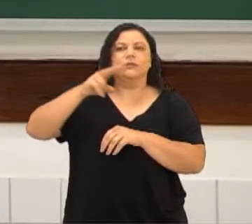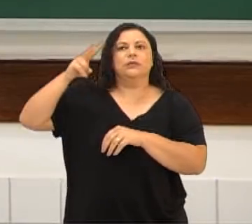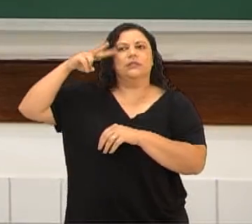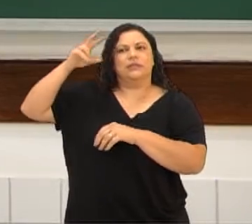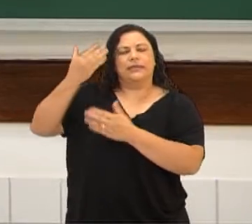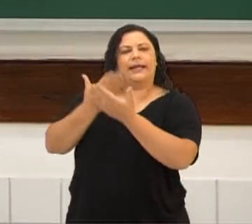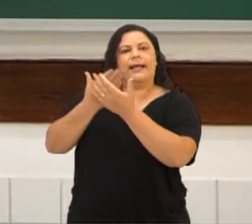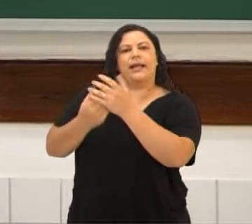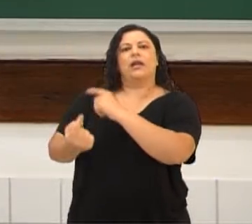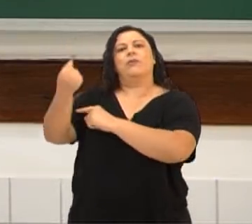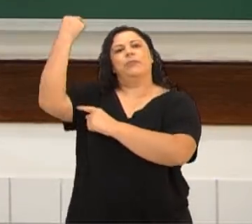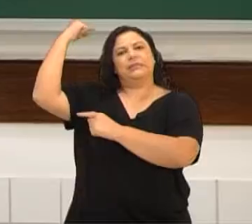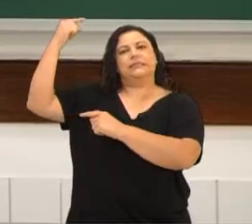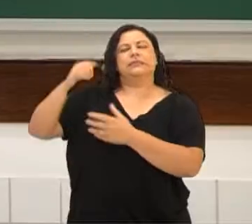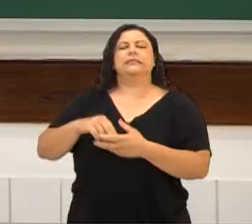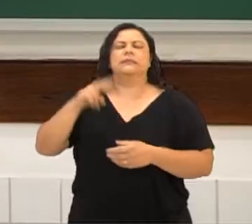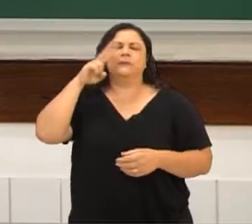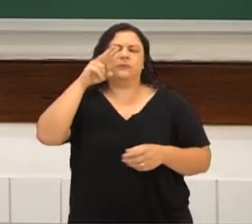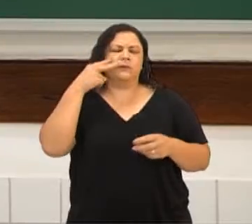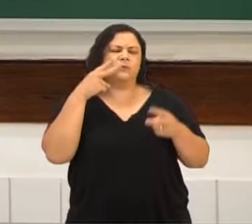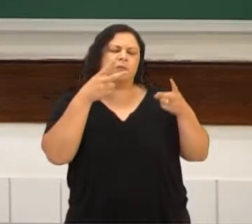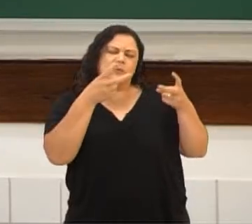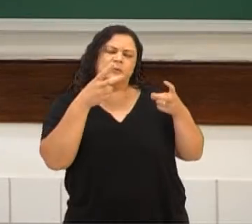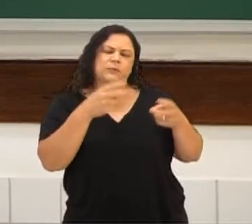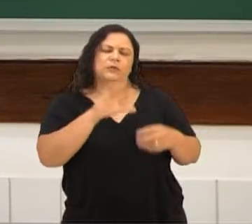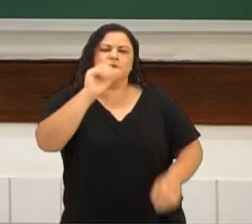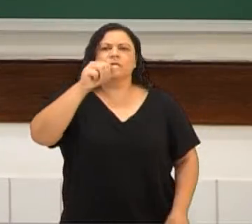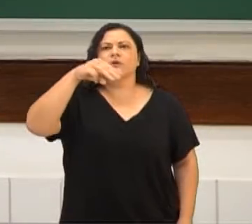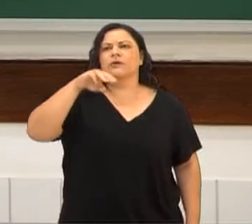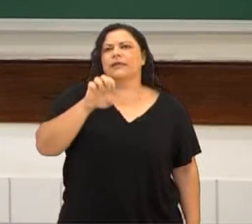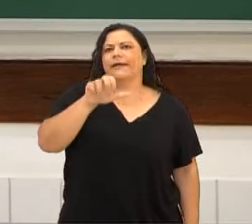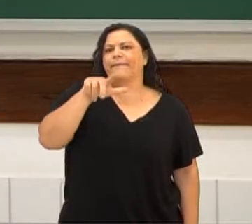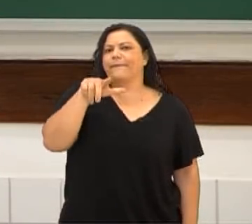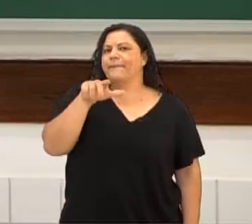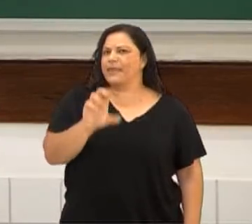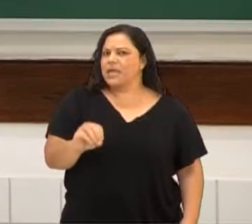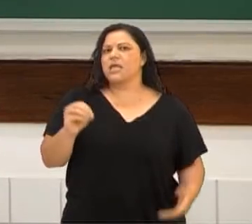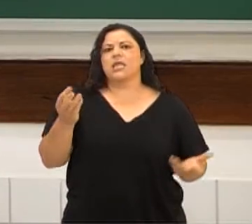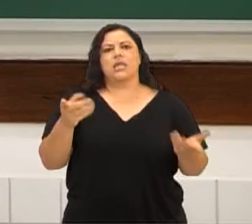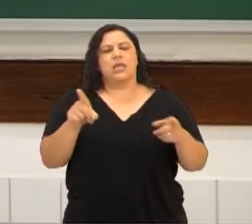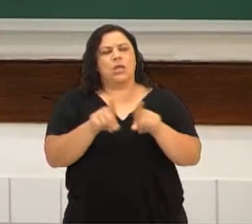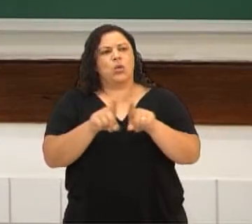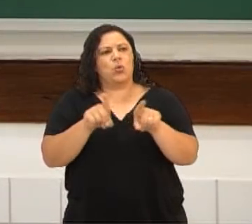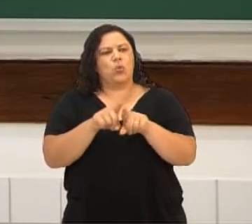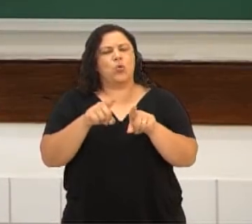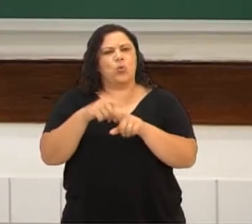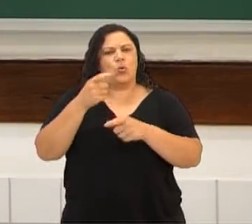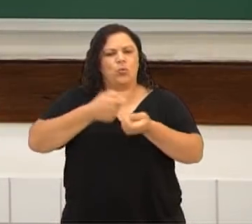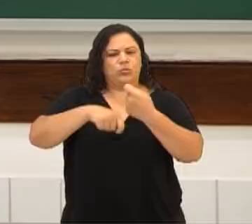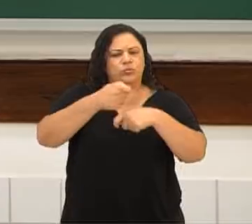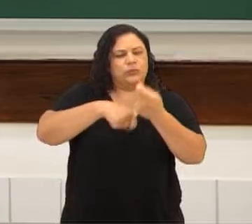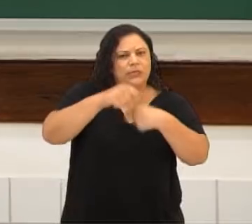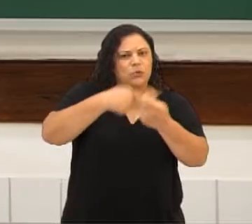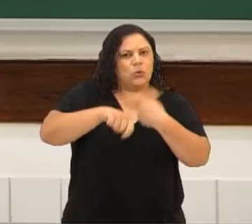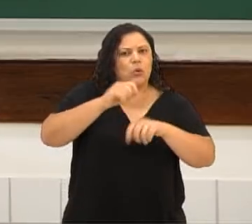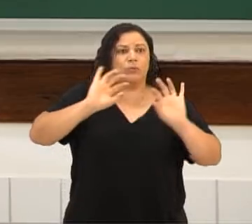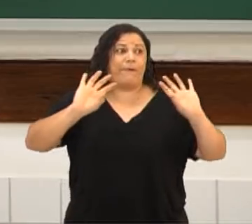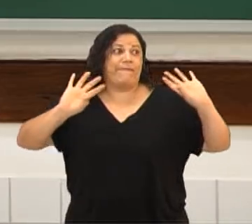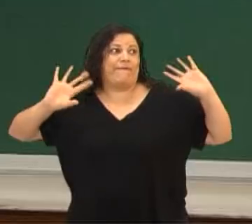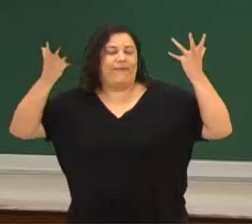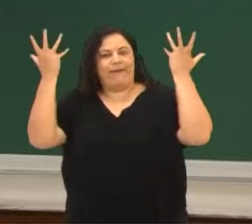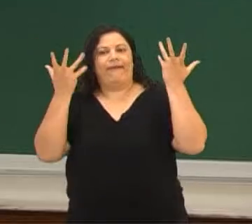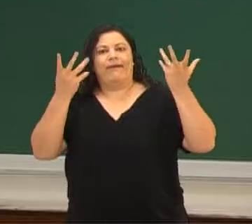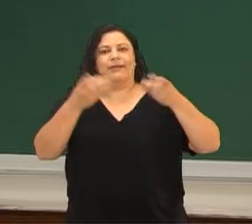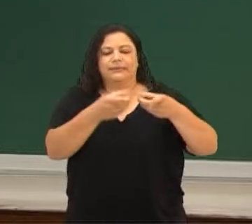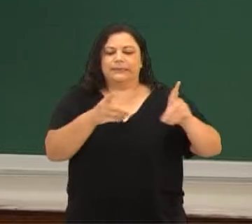Norte os camelos e dromedários, né? Que eles vão fazer negócios na festa lá, que dura 3 dias, a festa no deserto, né? Eles